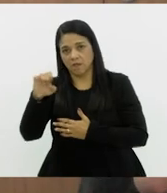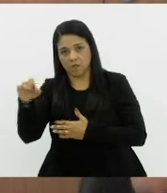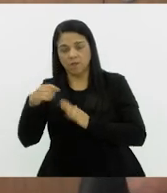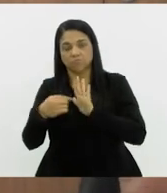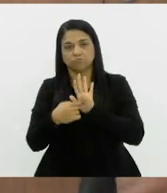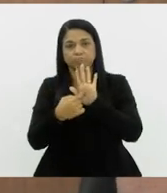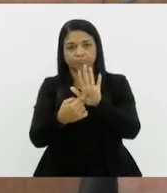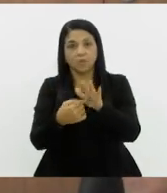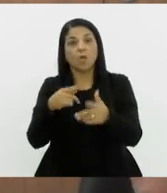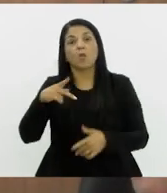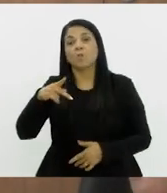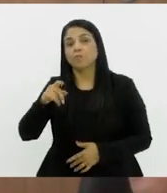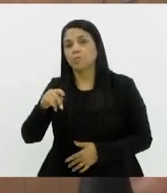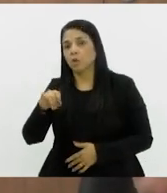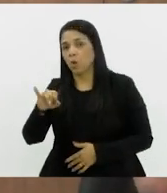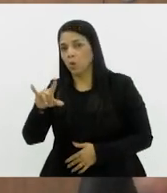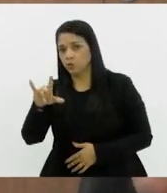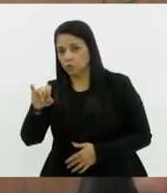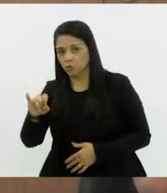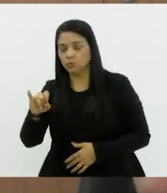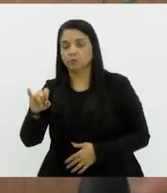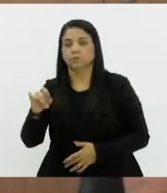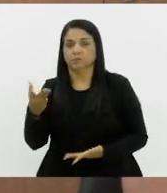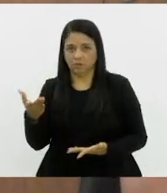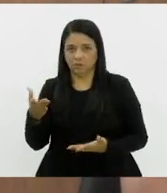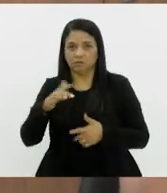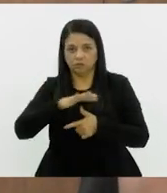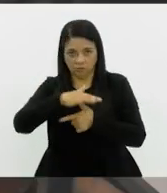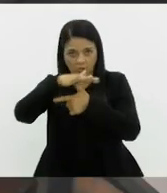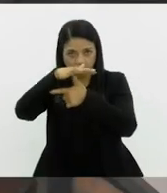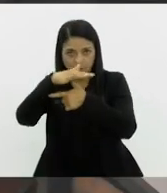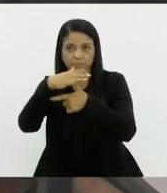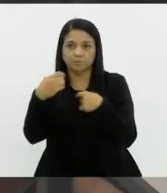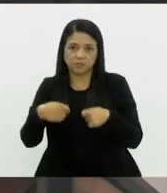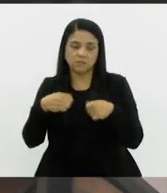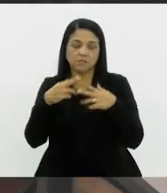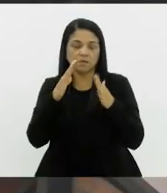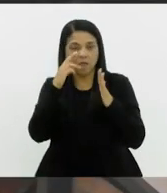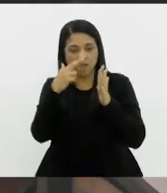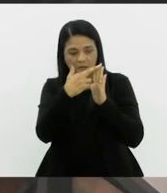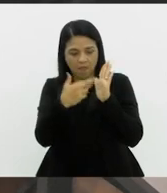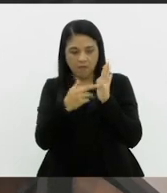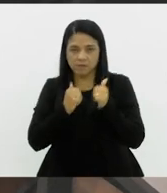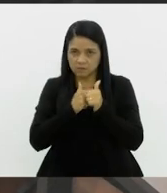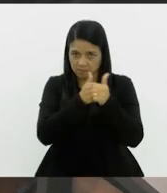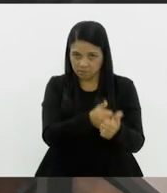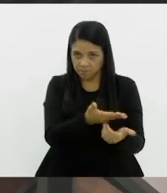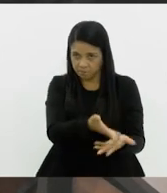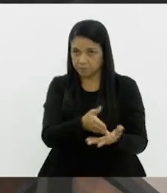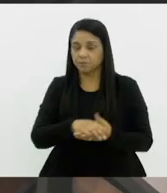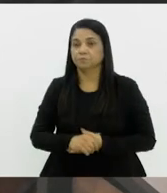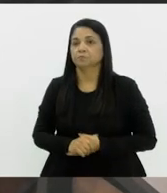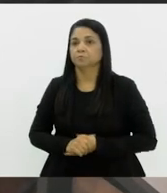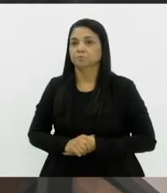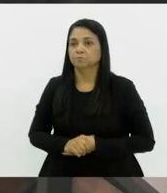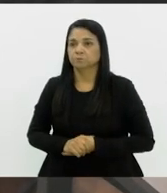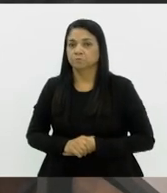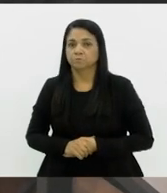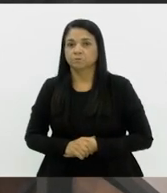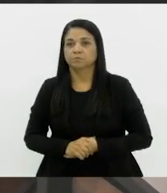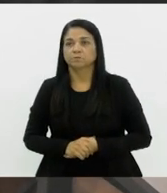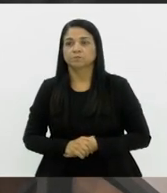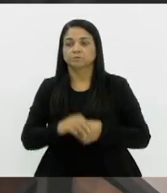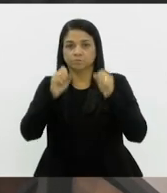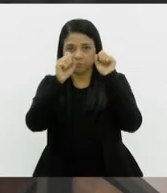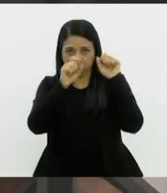todo. Outras coisas que a gente estabelece aqui. Em relação... Pode passar uma, por favor? Essa aqui